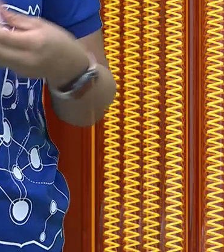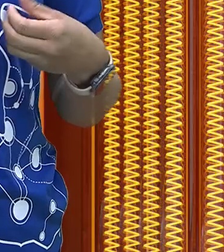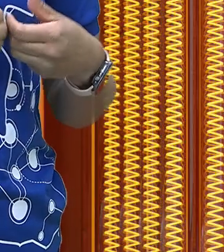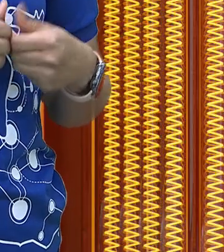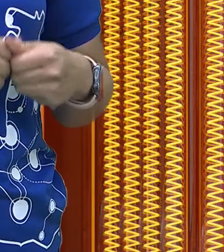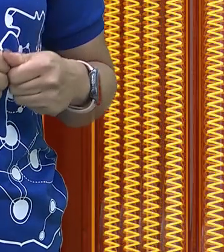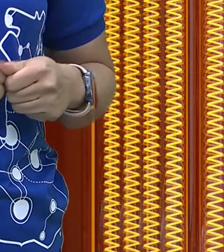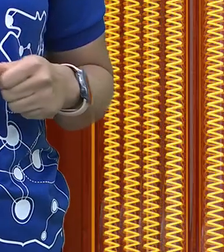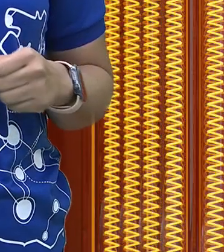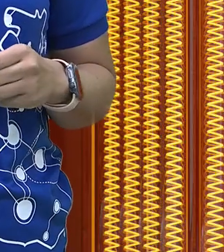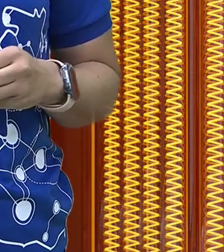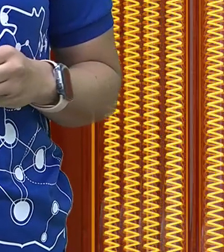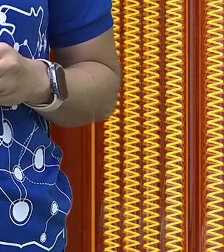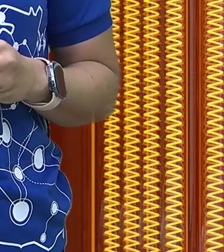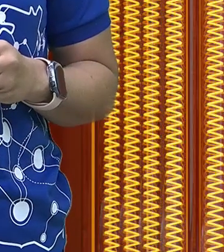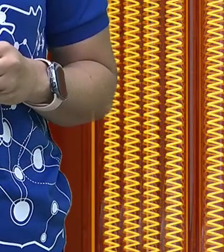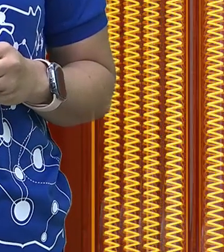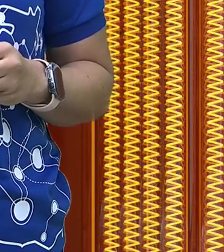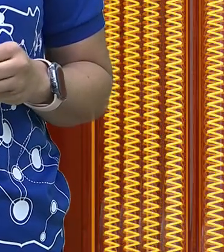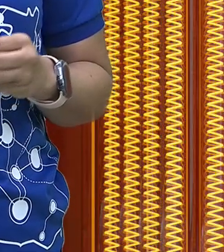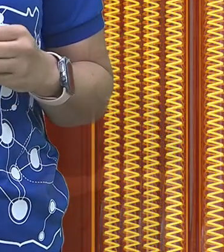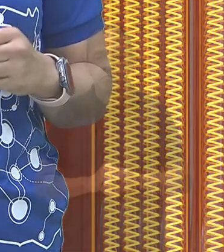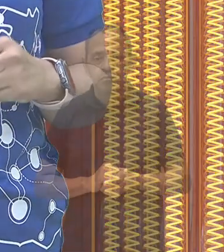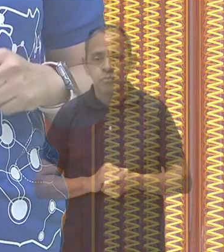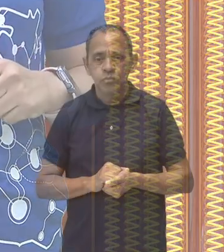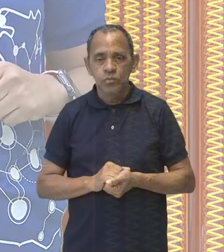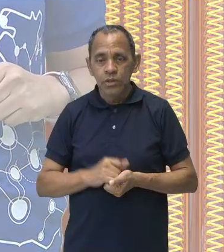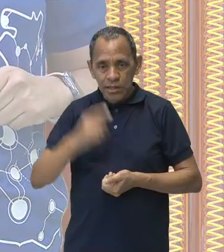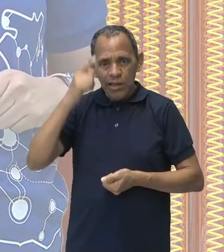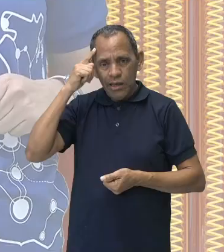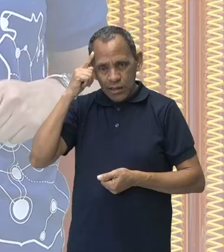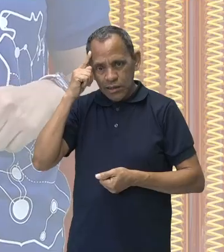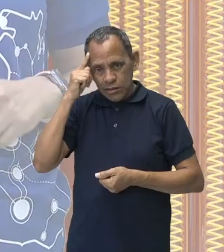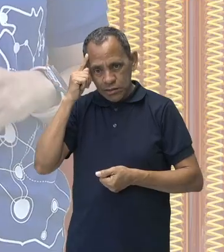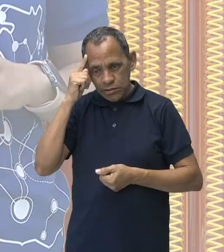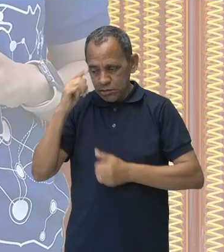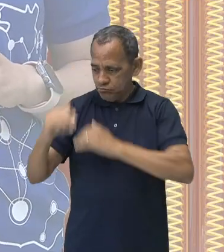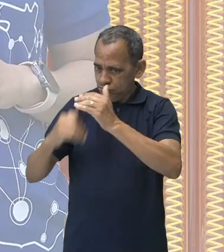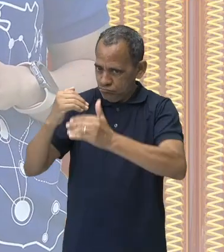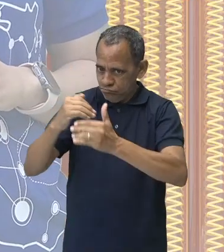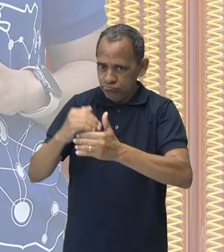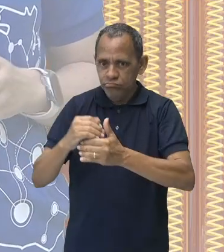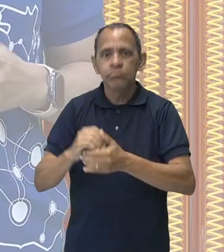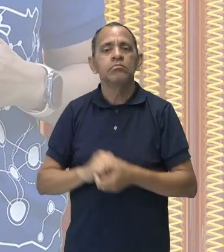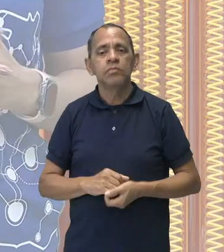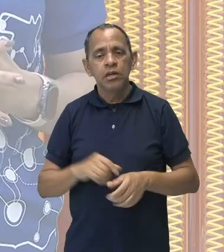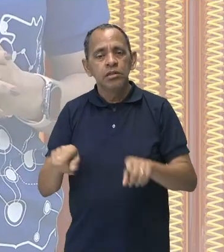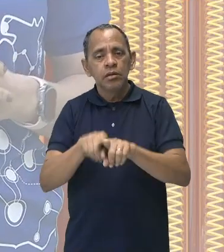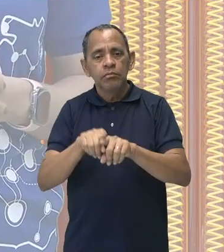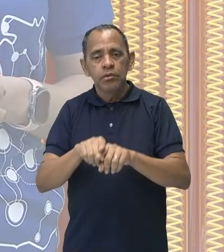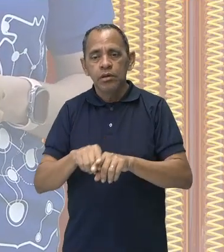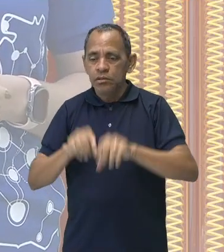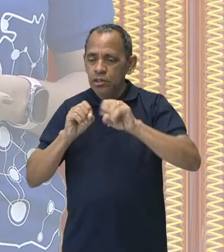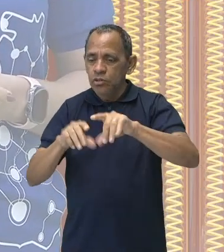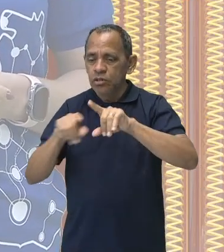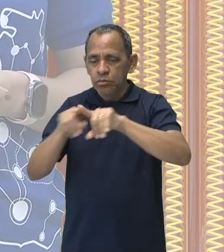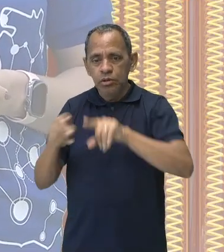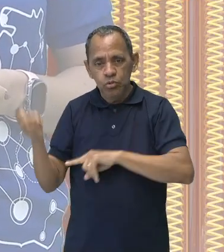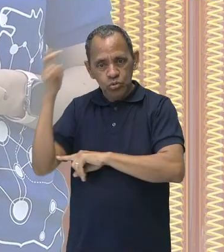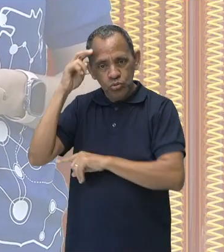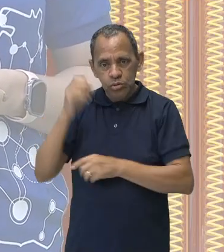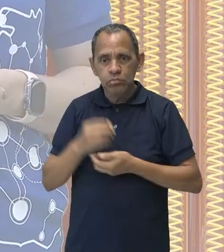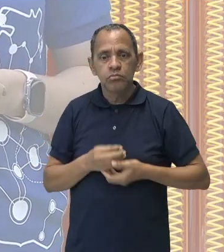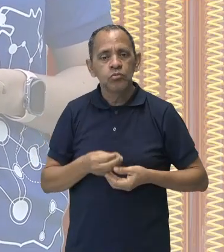né, as suas ideias progressistas e seu trabalho na educação e na cultura contribuíram para